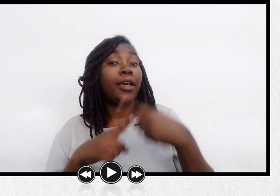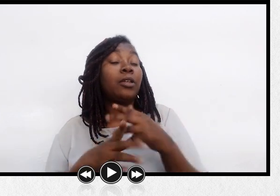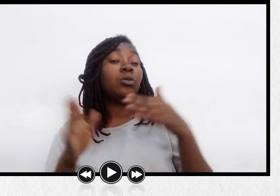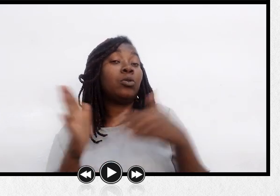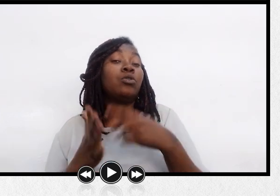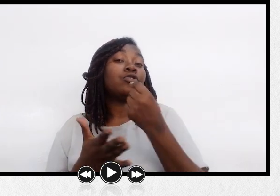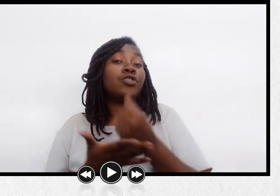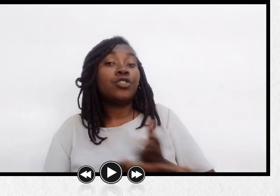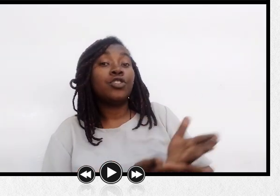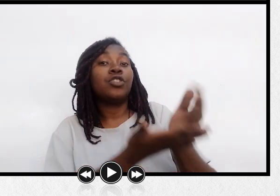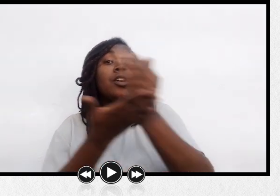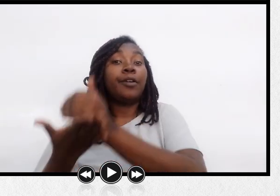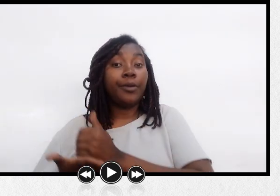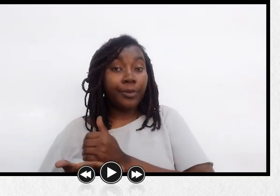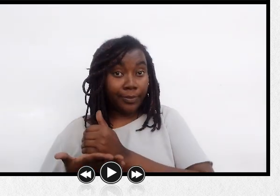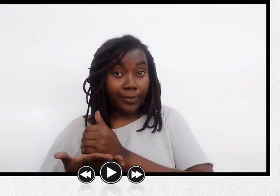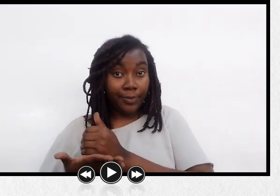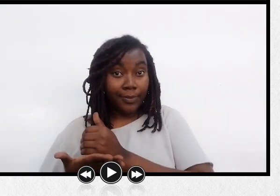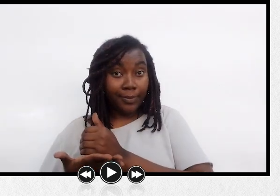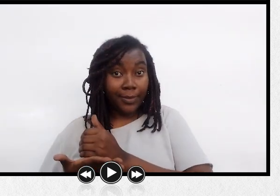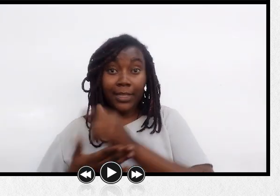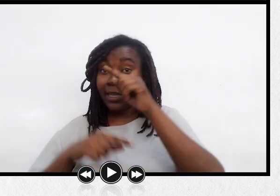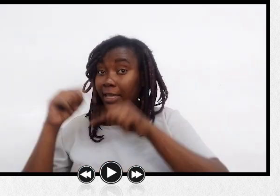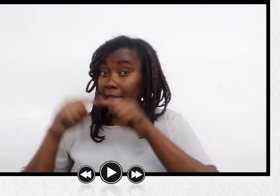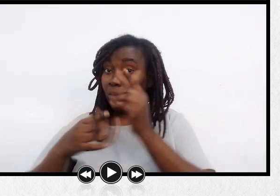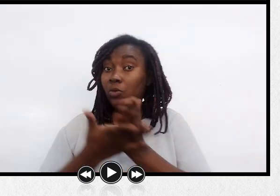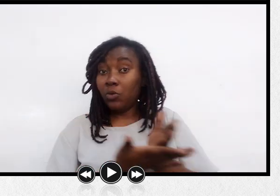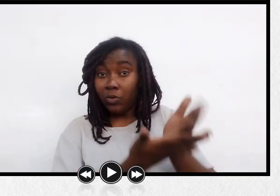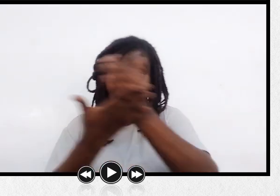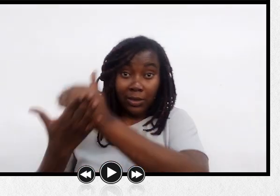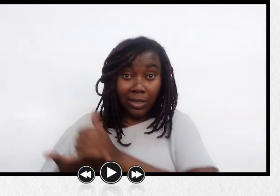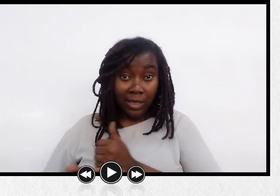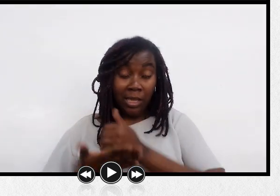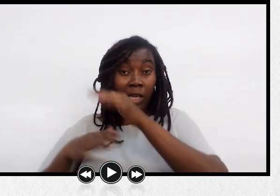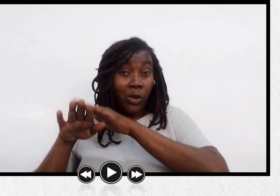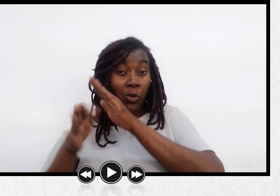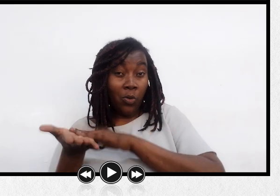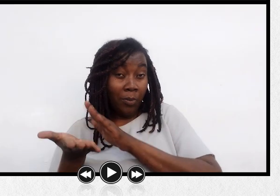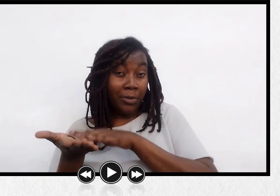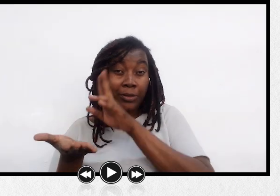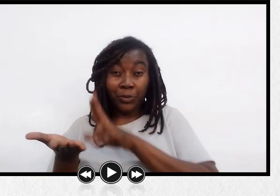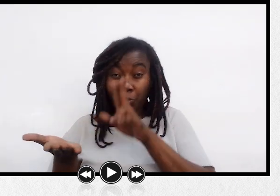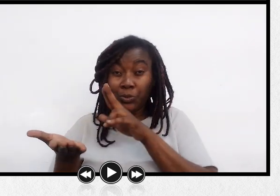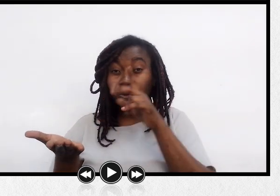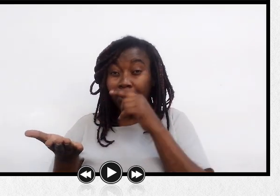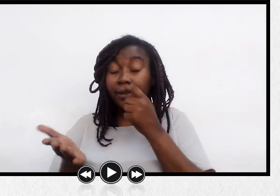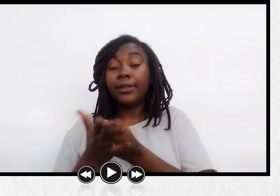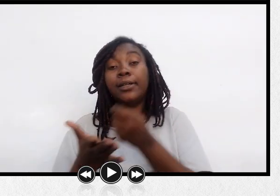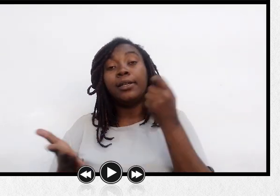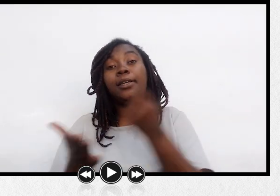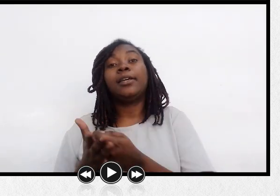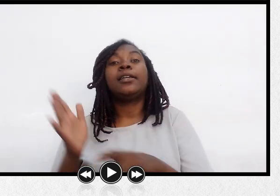dinheiro arrecadado, o recurso arrecadado com a cobrança pelo uso da água, tem que,